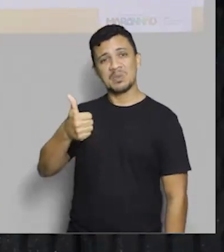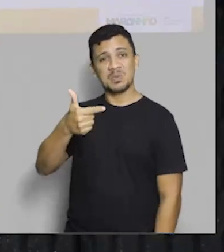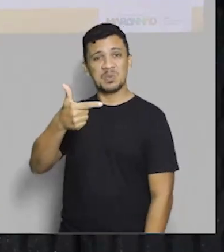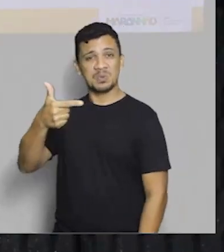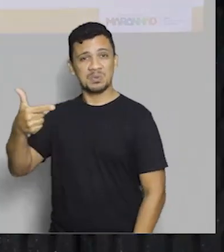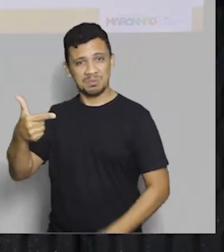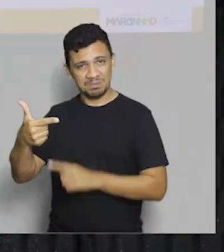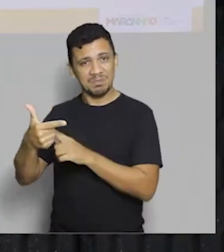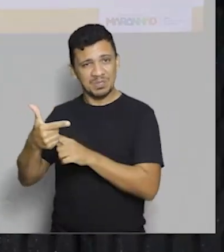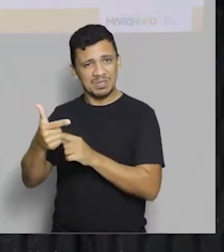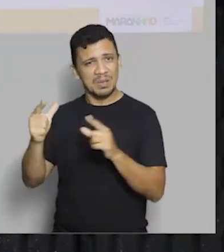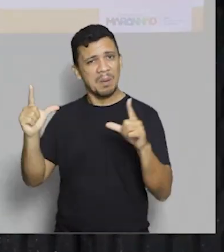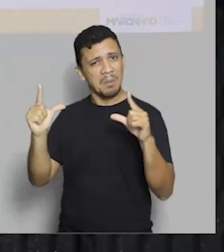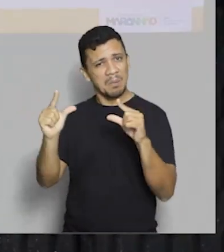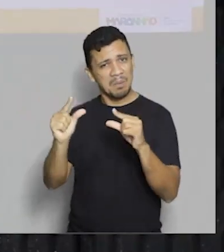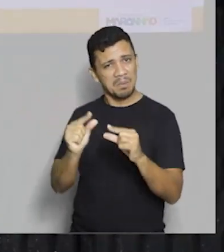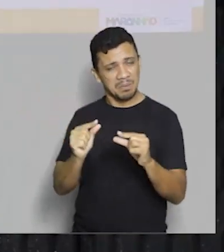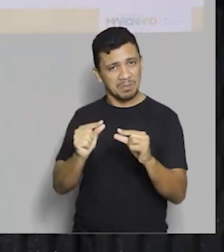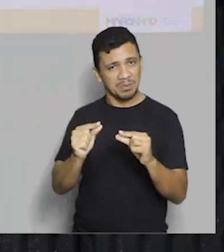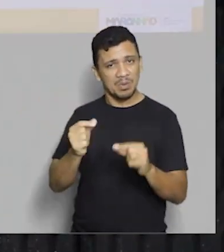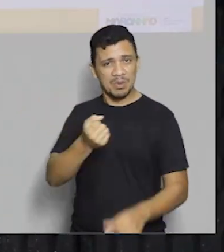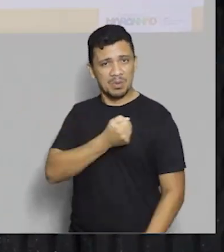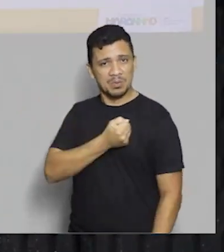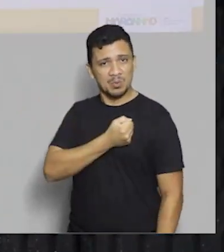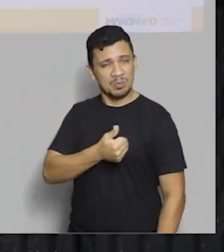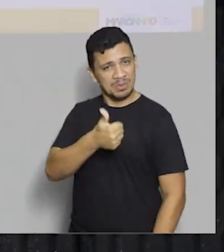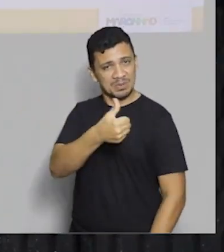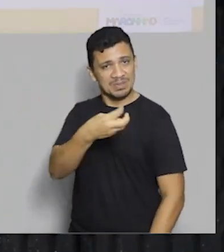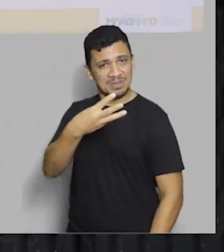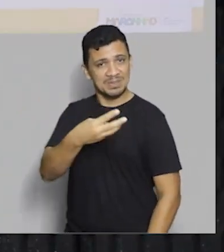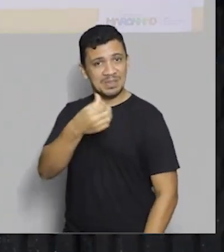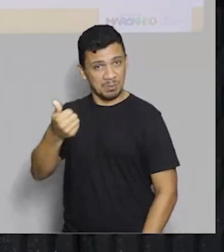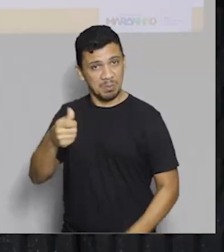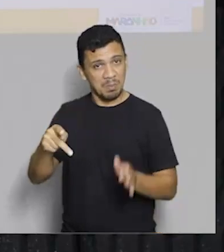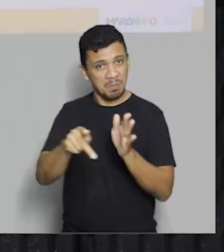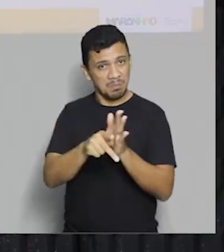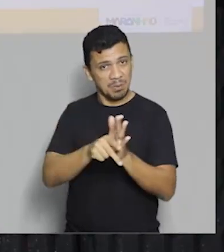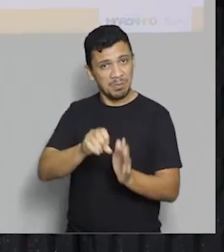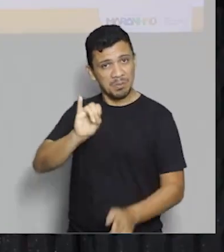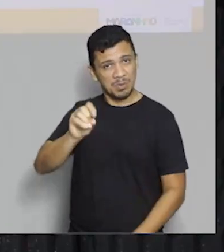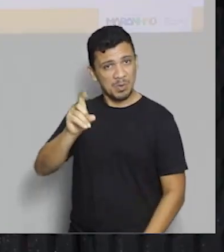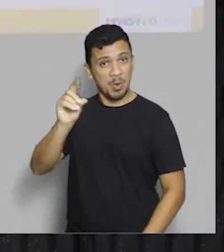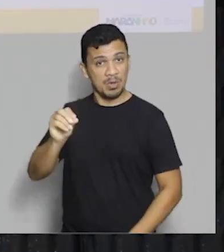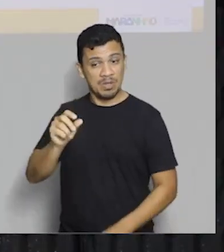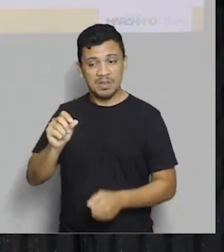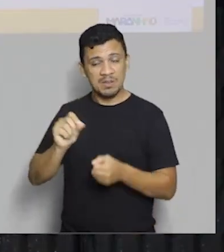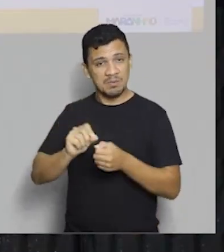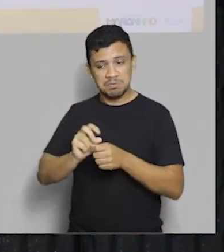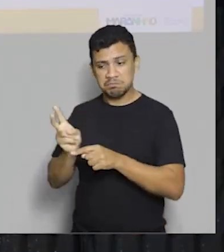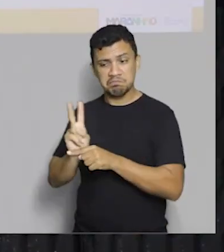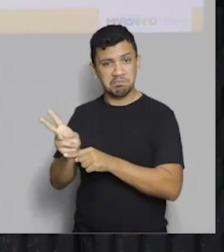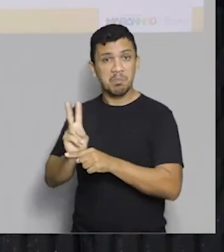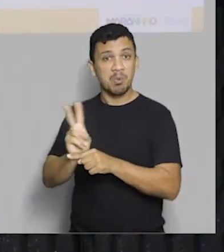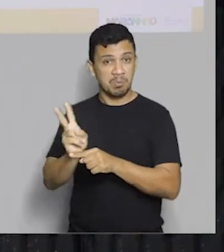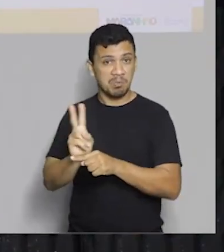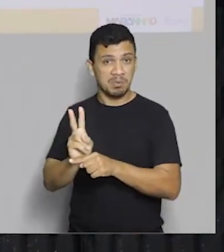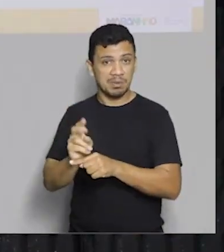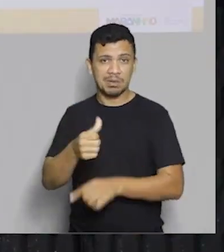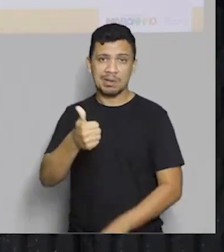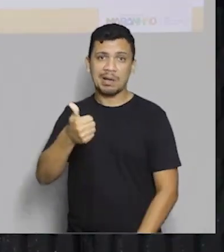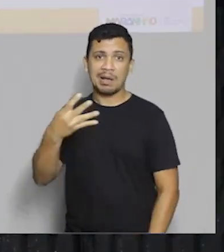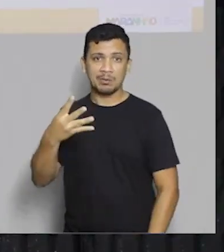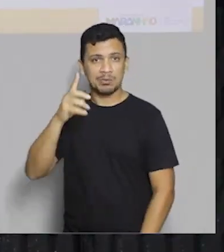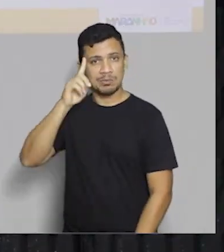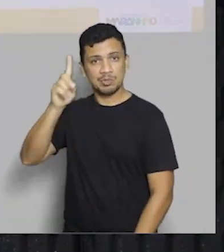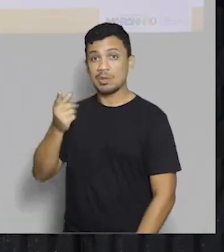microgramas do isótopo 131 do elemento iodo, foi monitorado por 14 dias, conforme